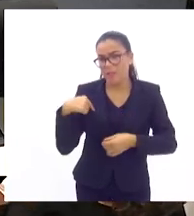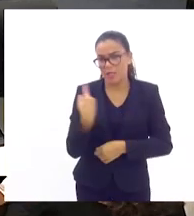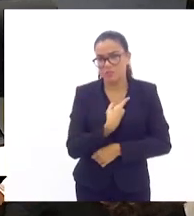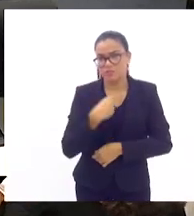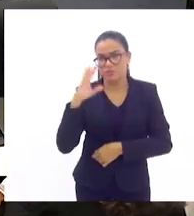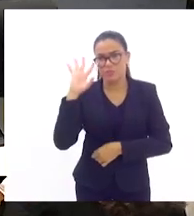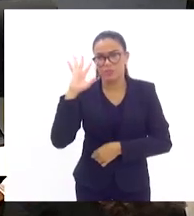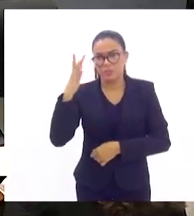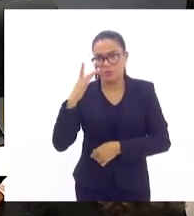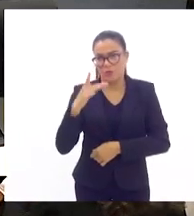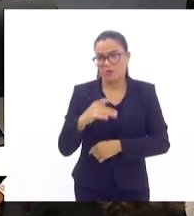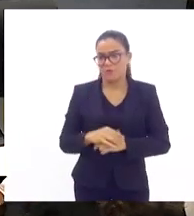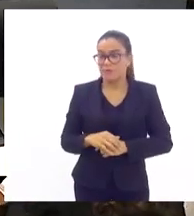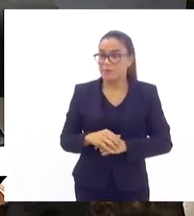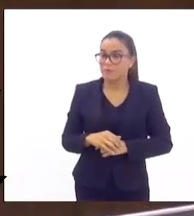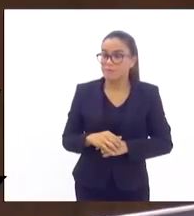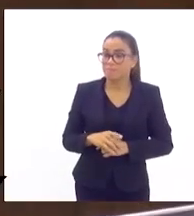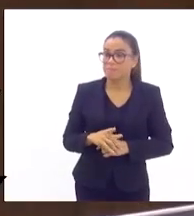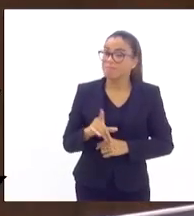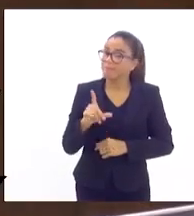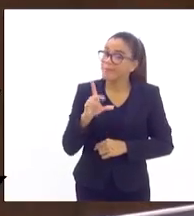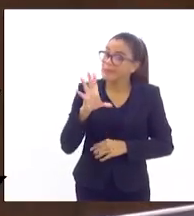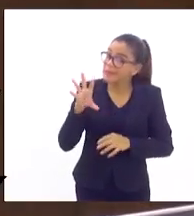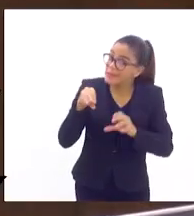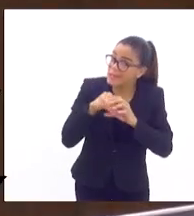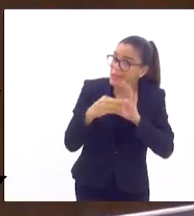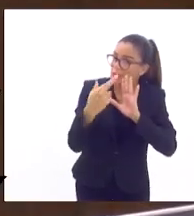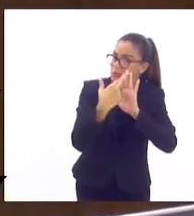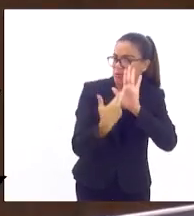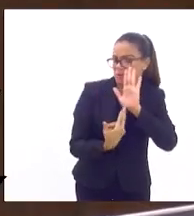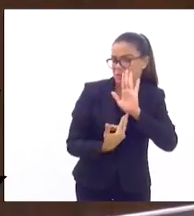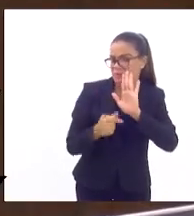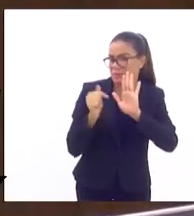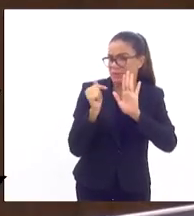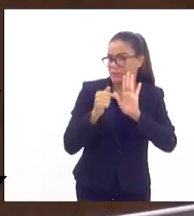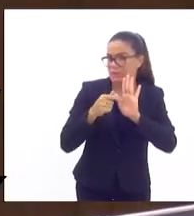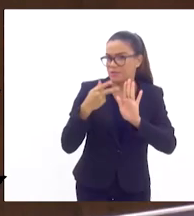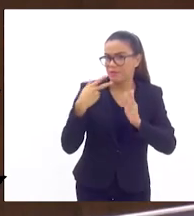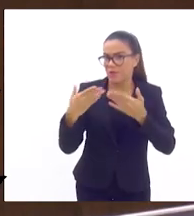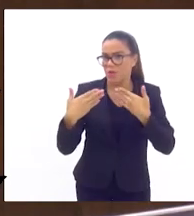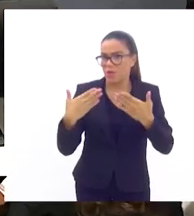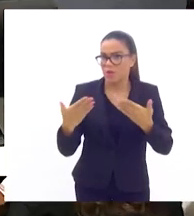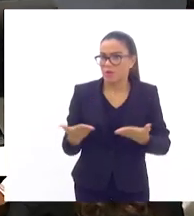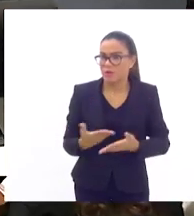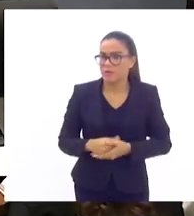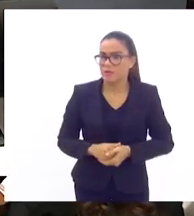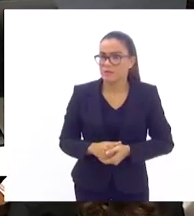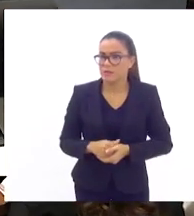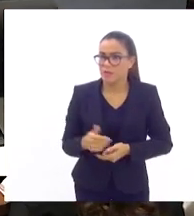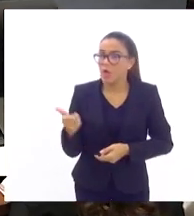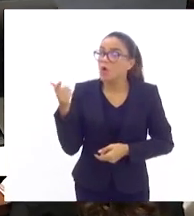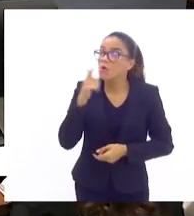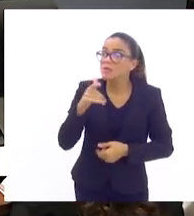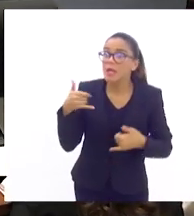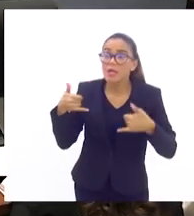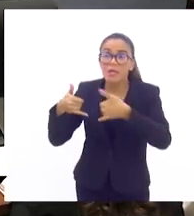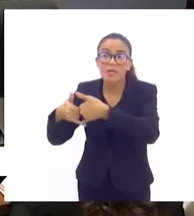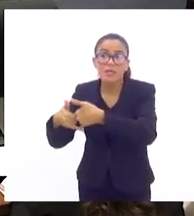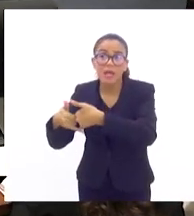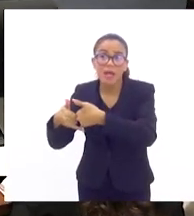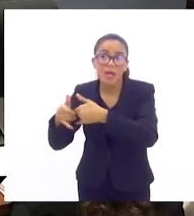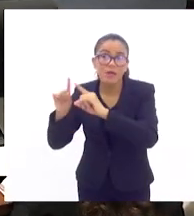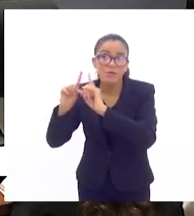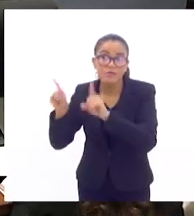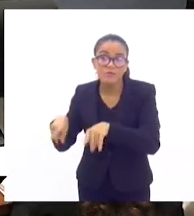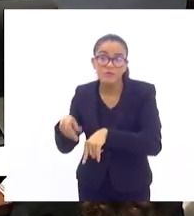a situação desse cliente dentro desse critério que a gente conversou aqui. Então, aí consegue alguém ligar para lá para o funcionário em